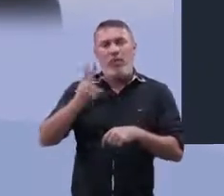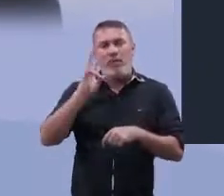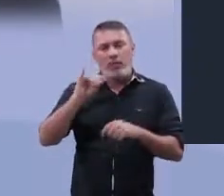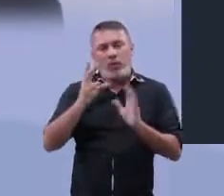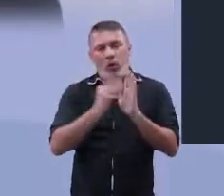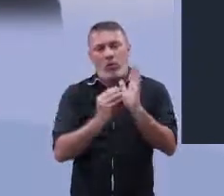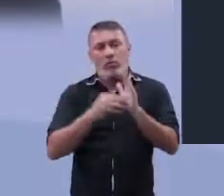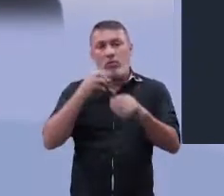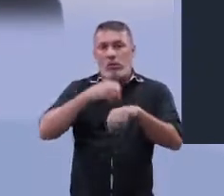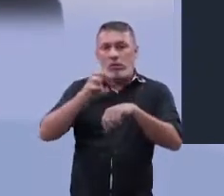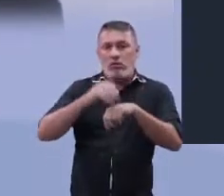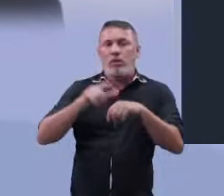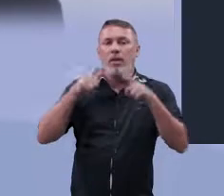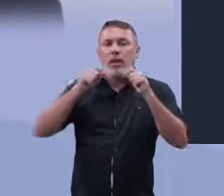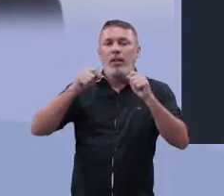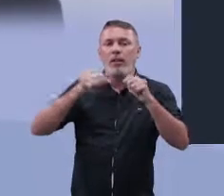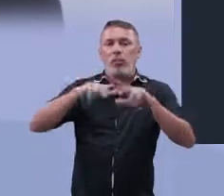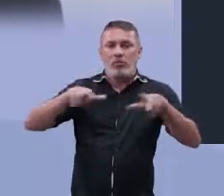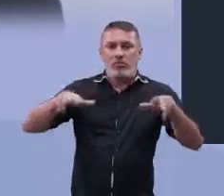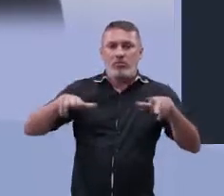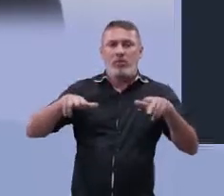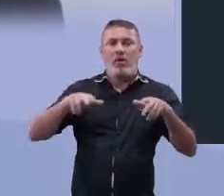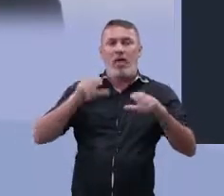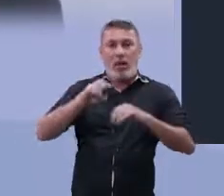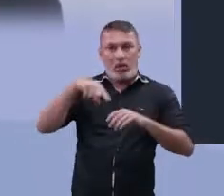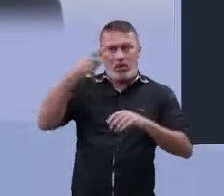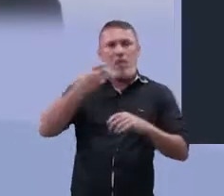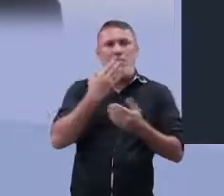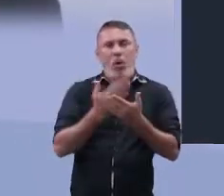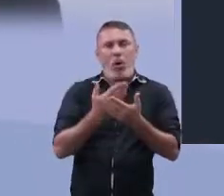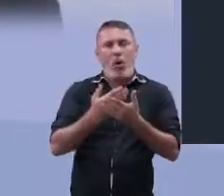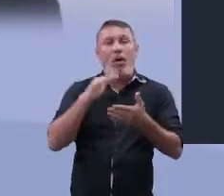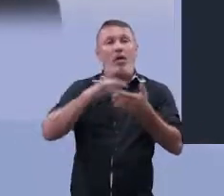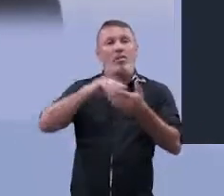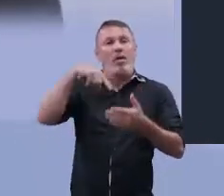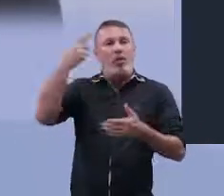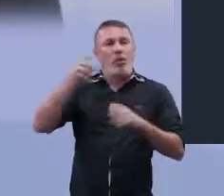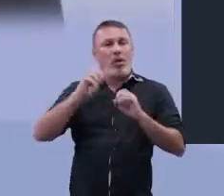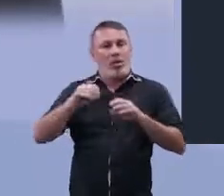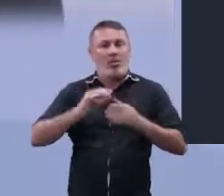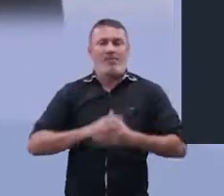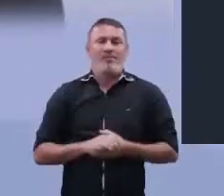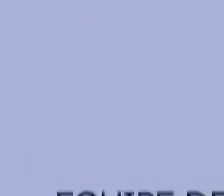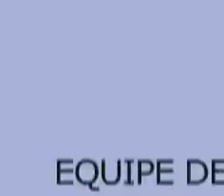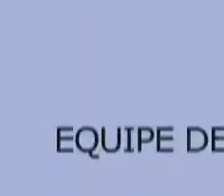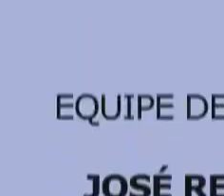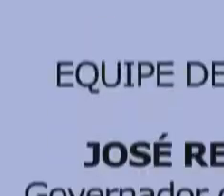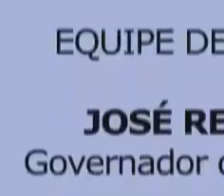continuidade ao tema variação linguística nas aulas seguintes. Bons estudos e até a próxima aula!